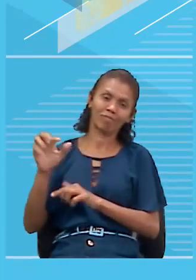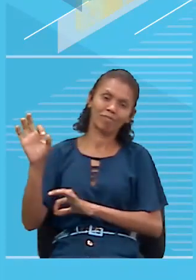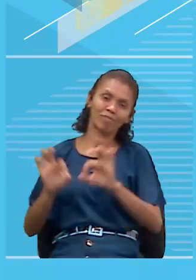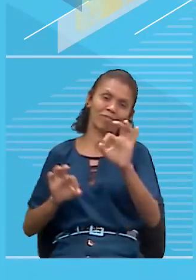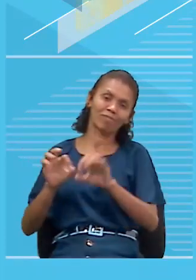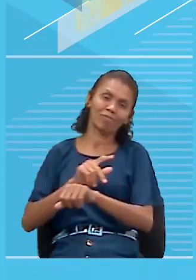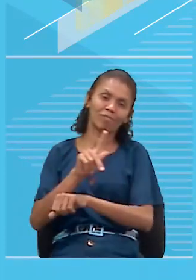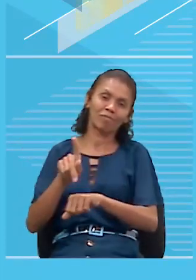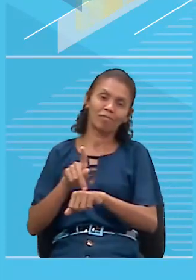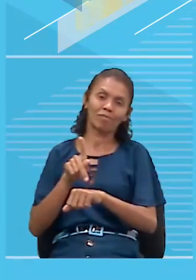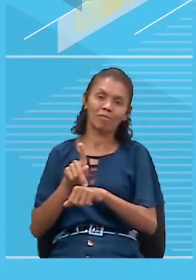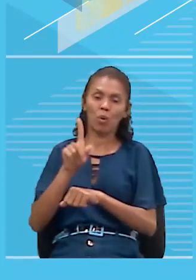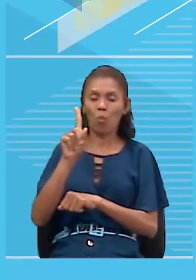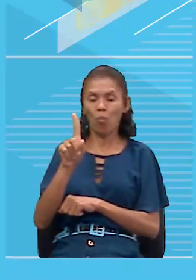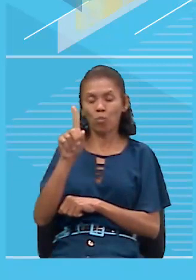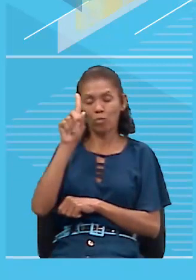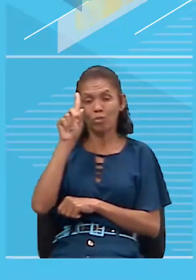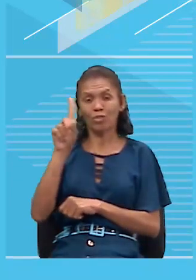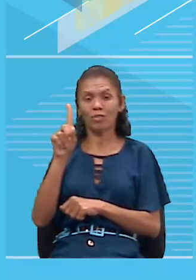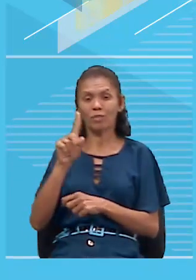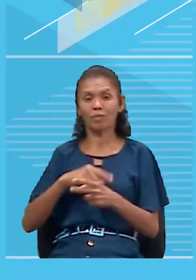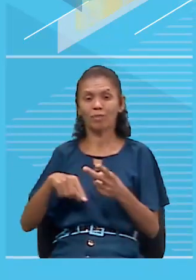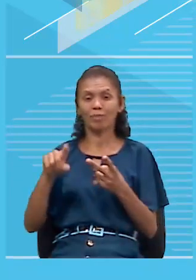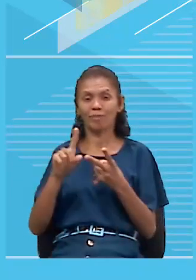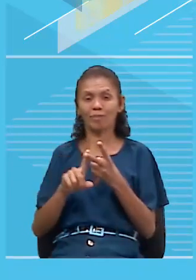deles a um dia